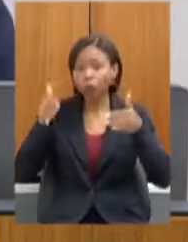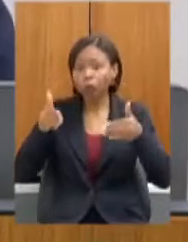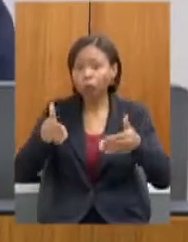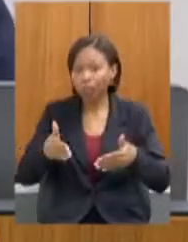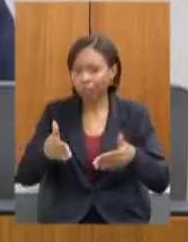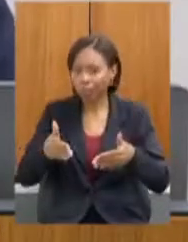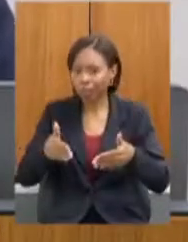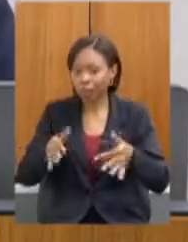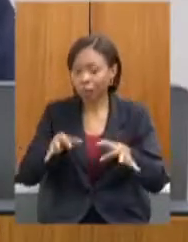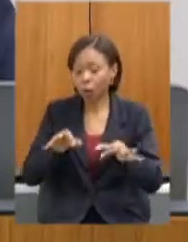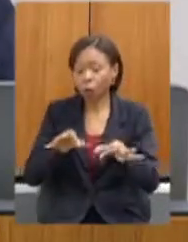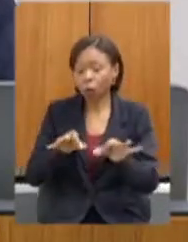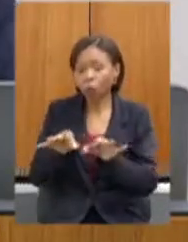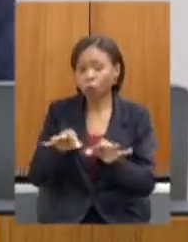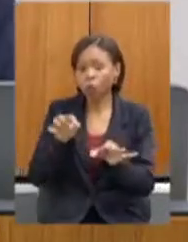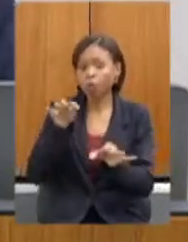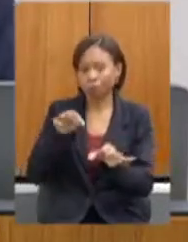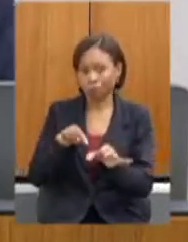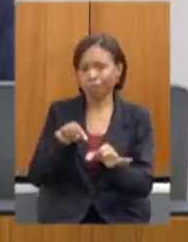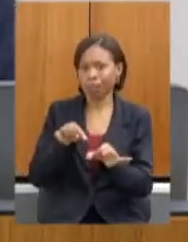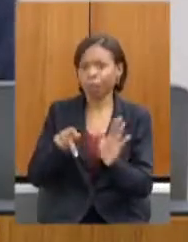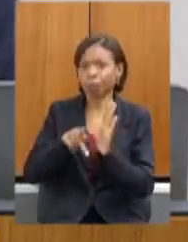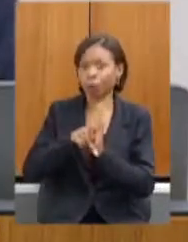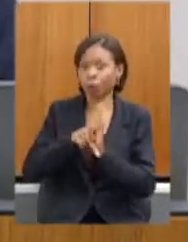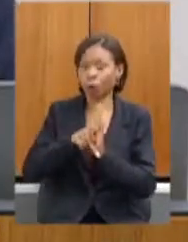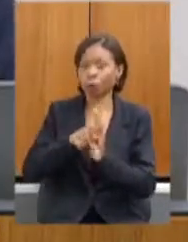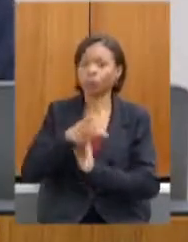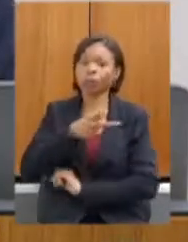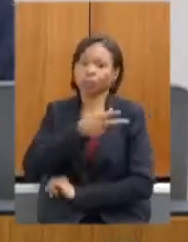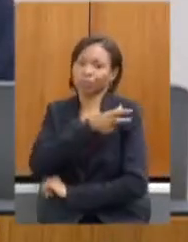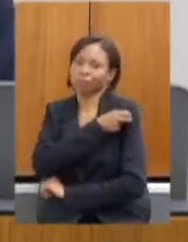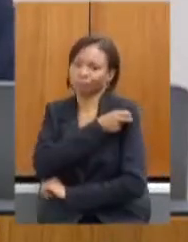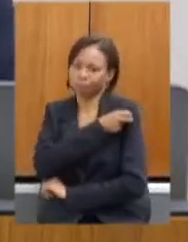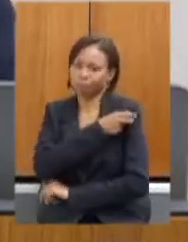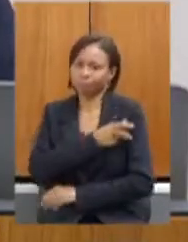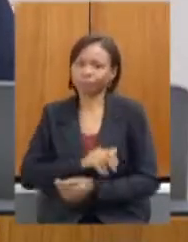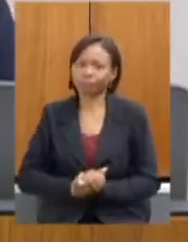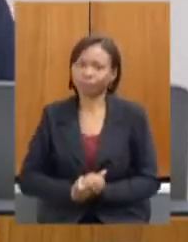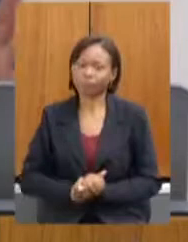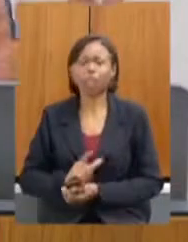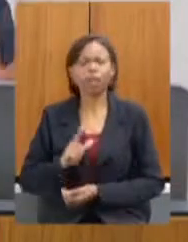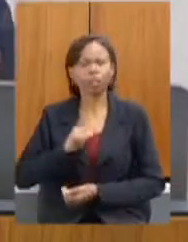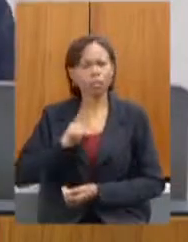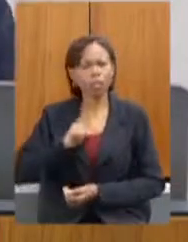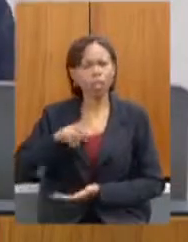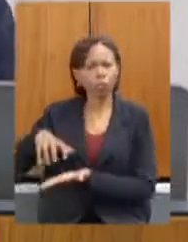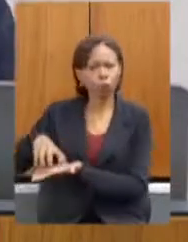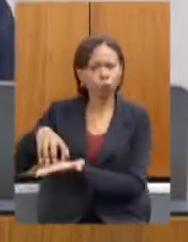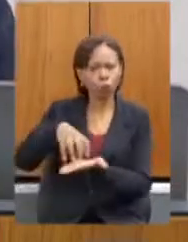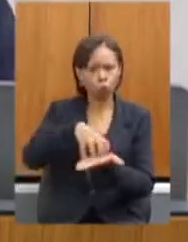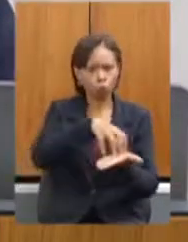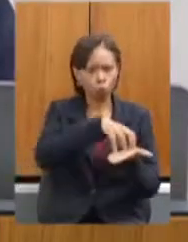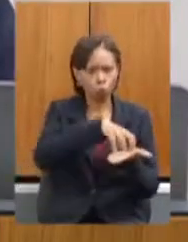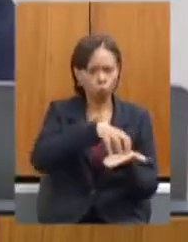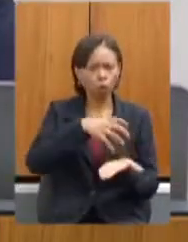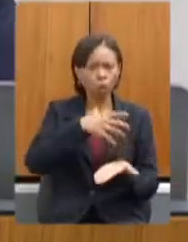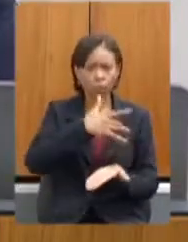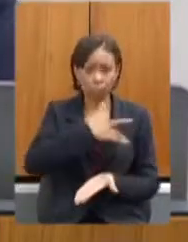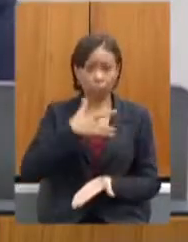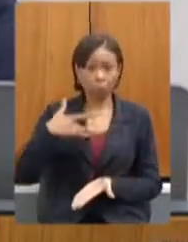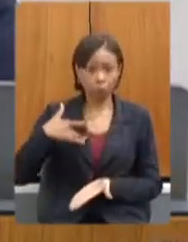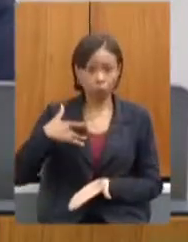do programa de vacinação existem postos saúde secretário pessoalmente no